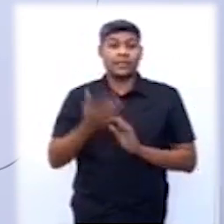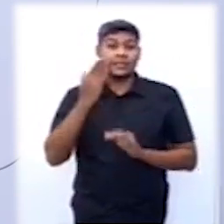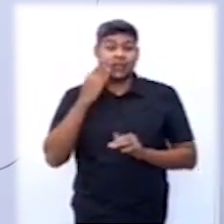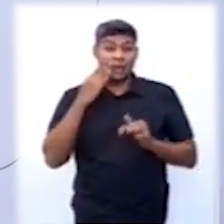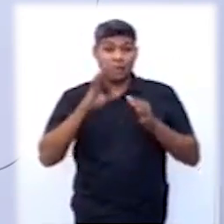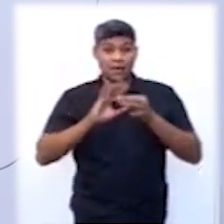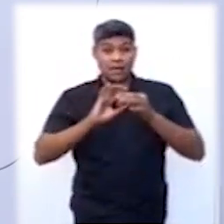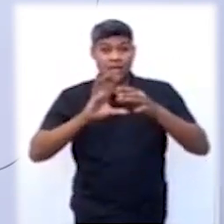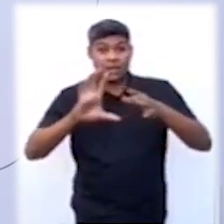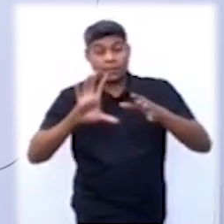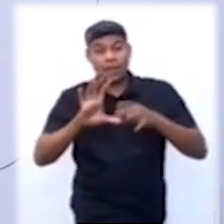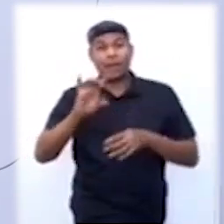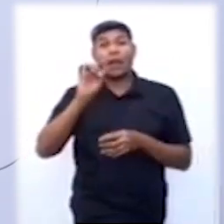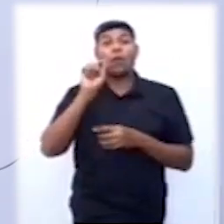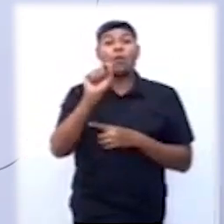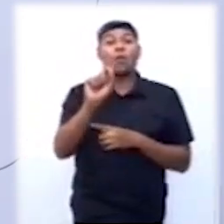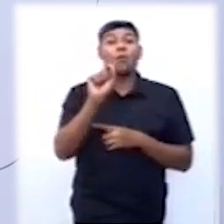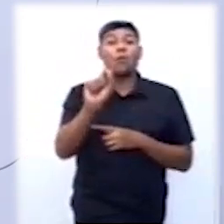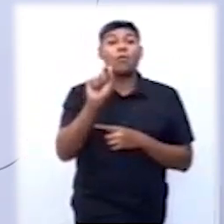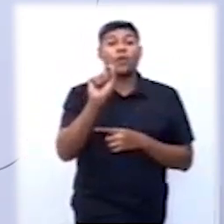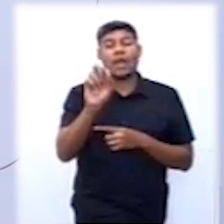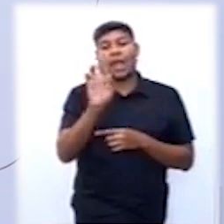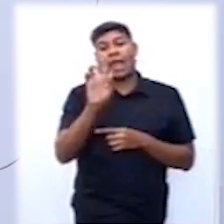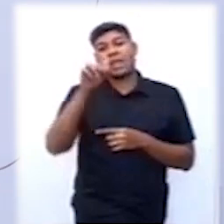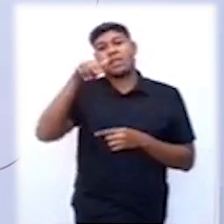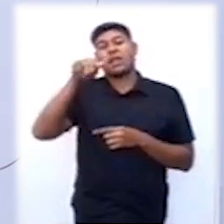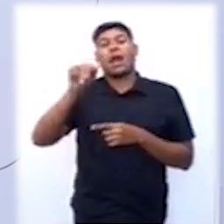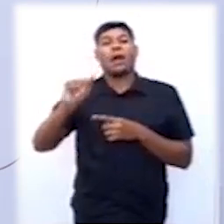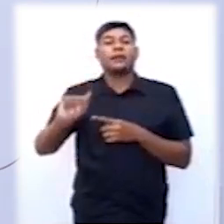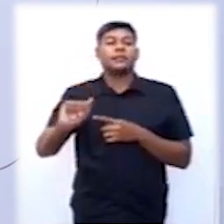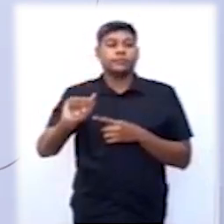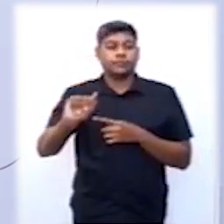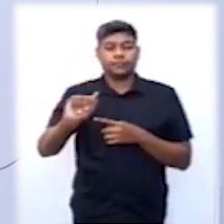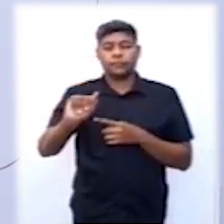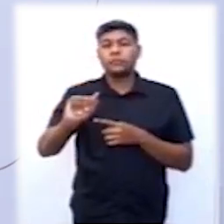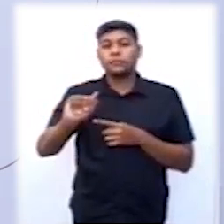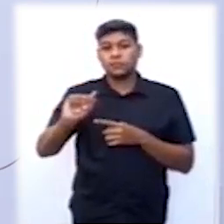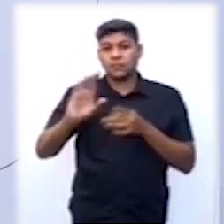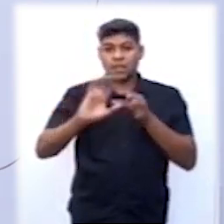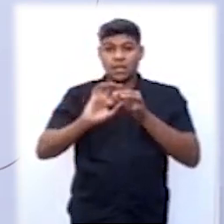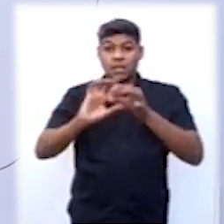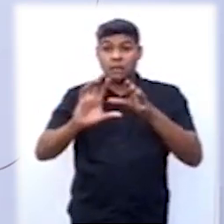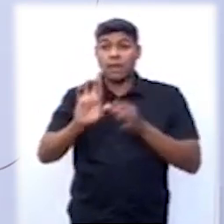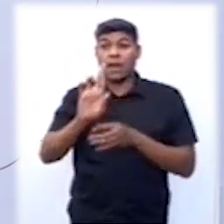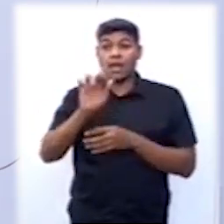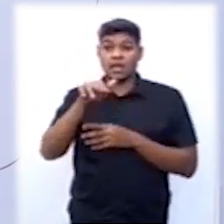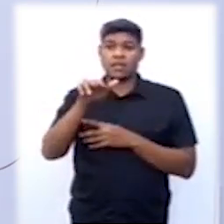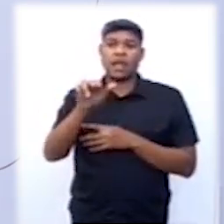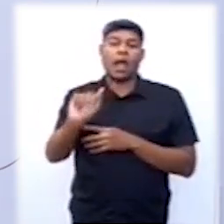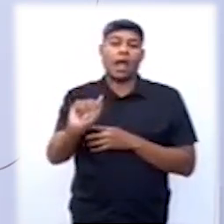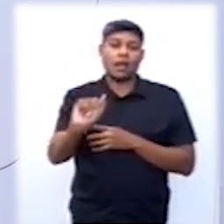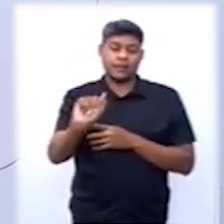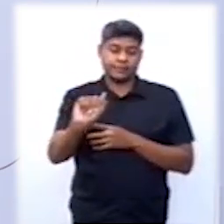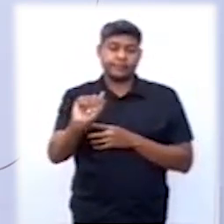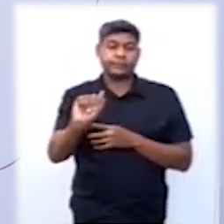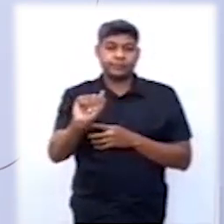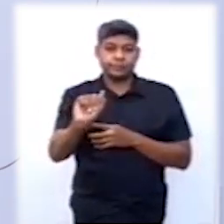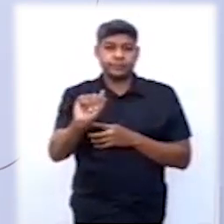liberar, no caso aqui vai ser quem? O RNA. Então, bora colocar aqui, ele libera o RNA